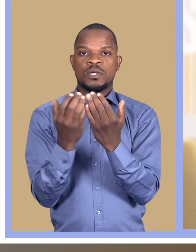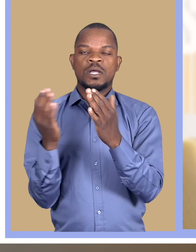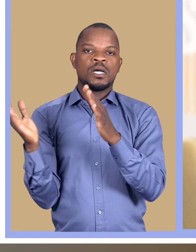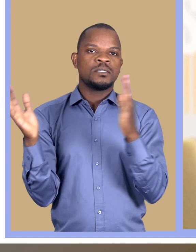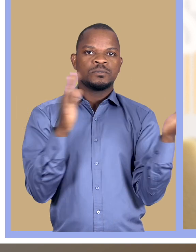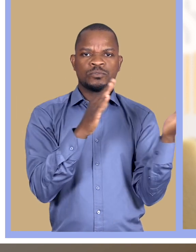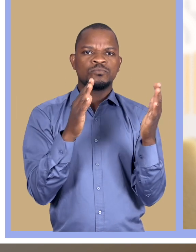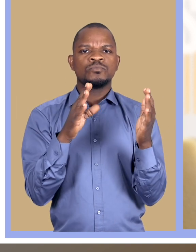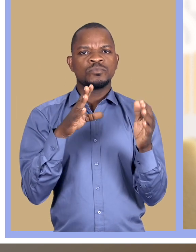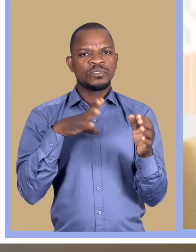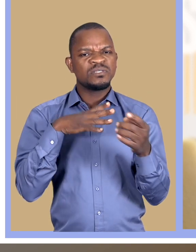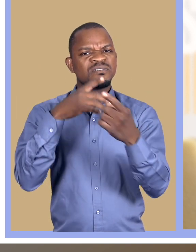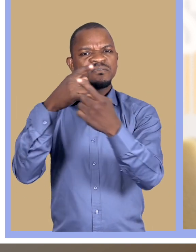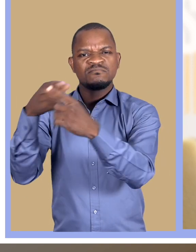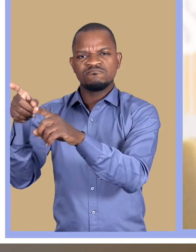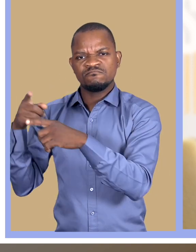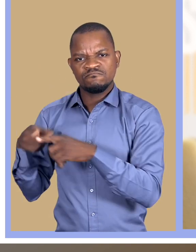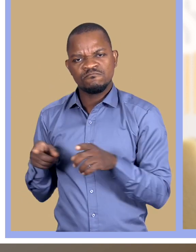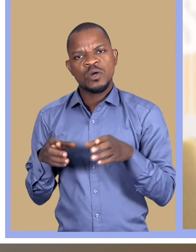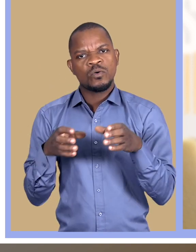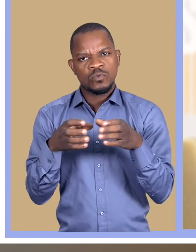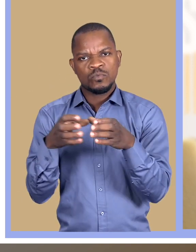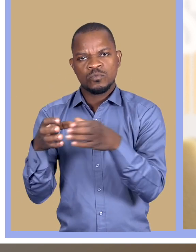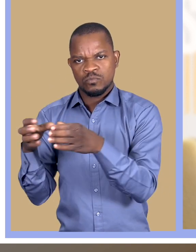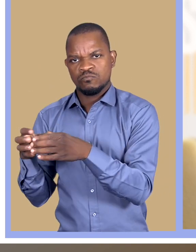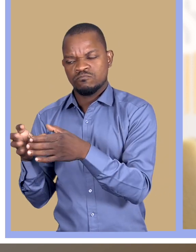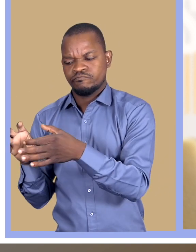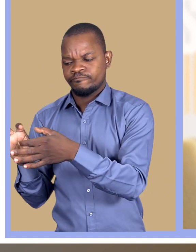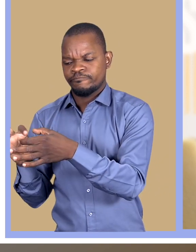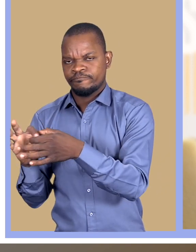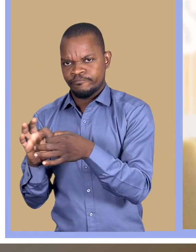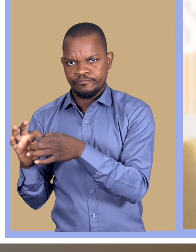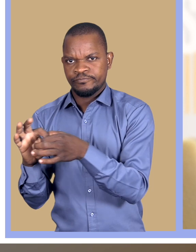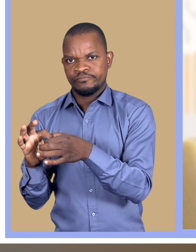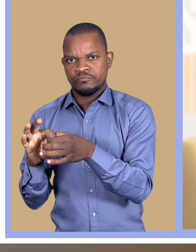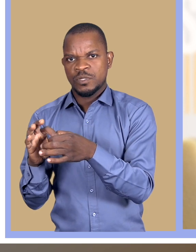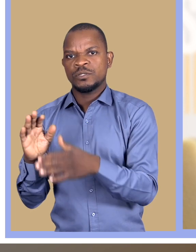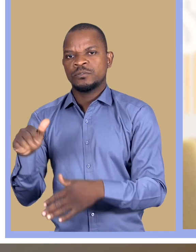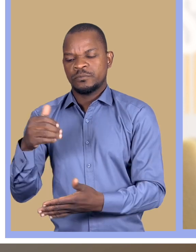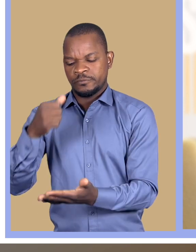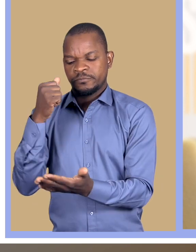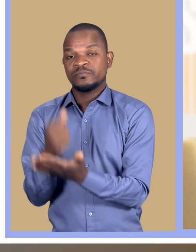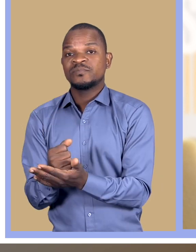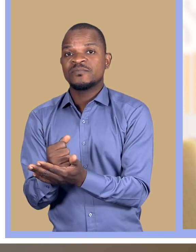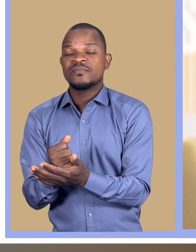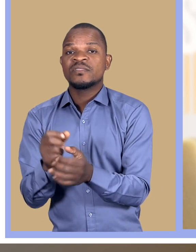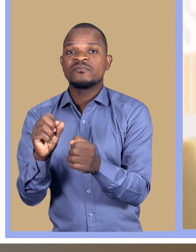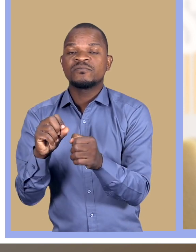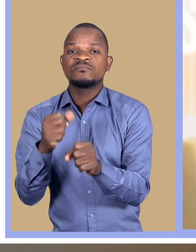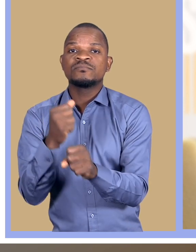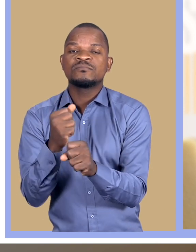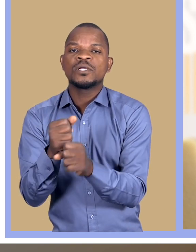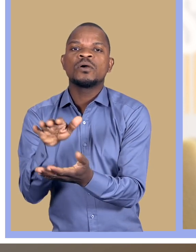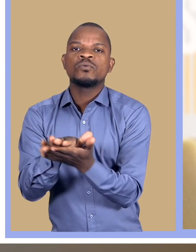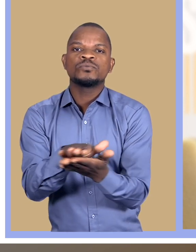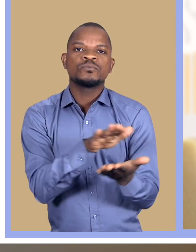mas outros movimentos também fazem parte. Coordenamos e definimos, por exemplo, as áreas de atuação, onde cada uma, nós estamos no